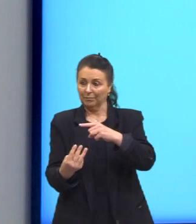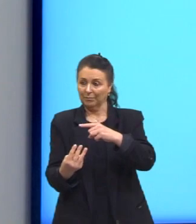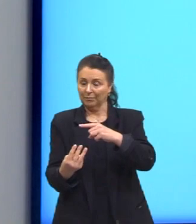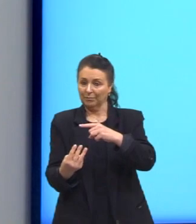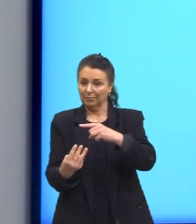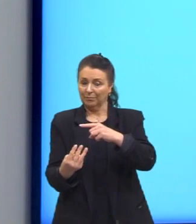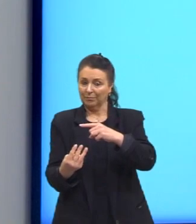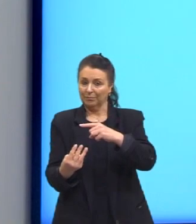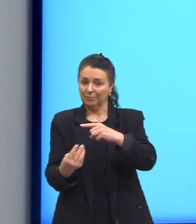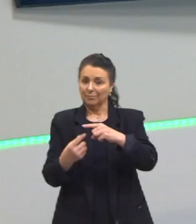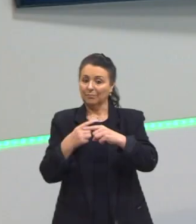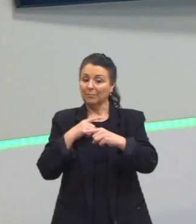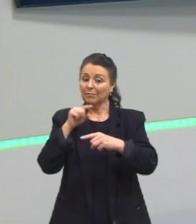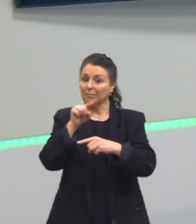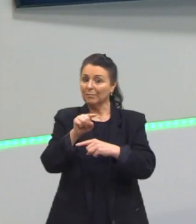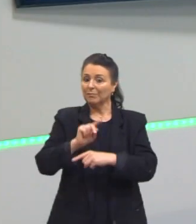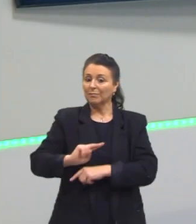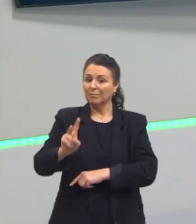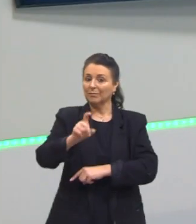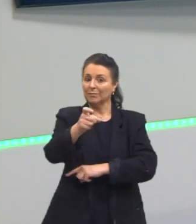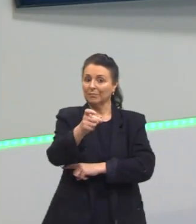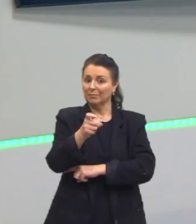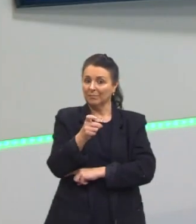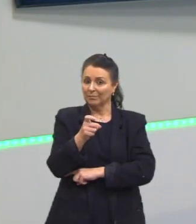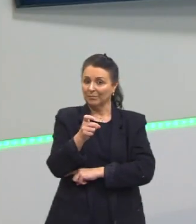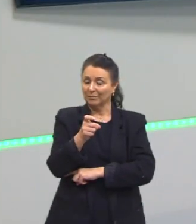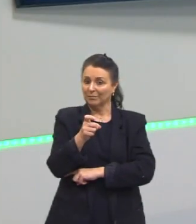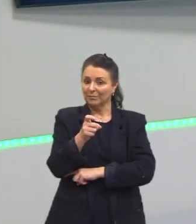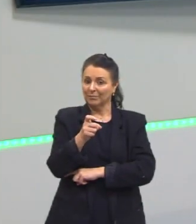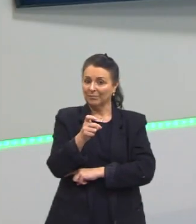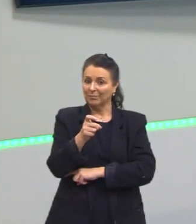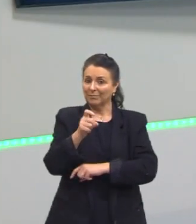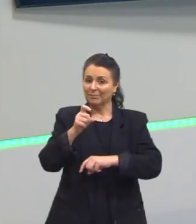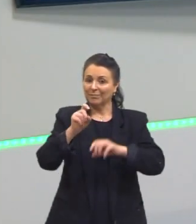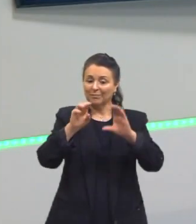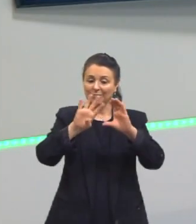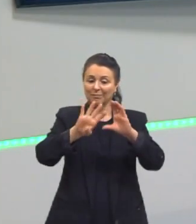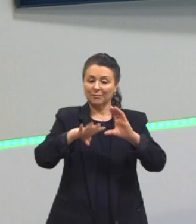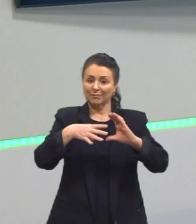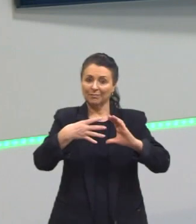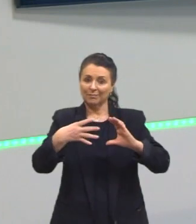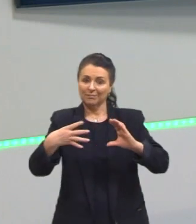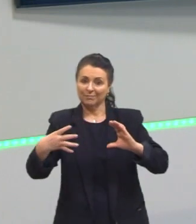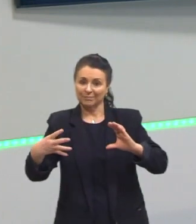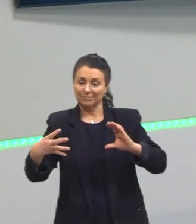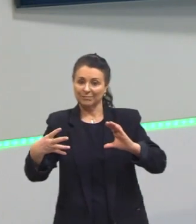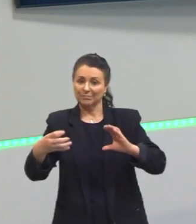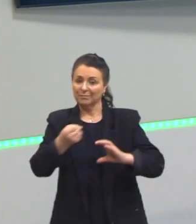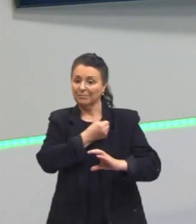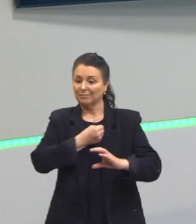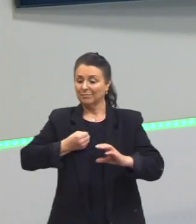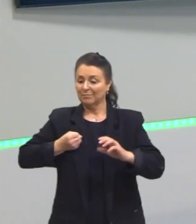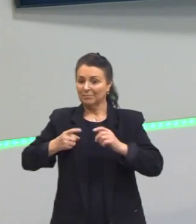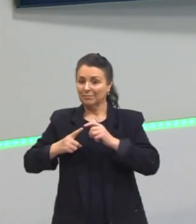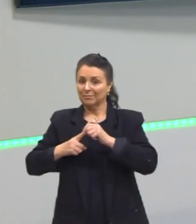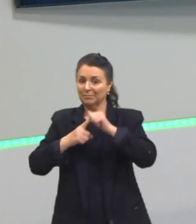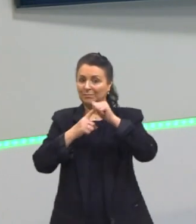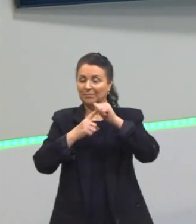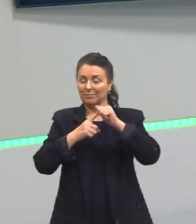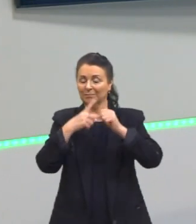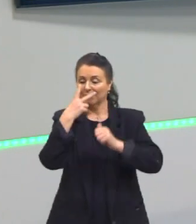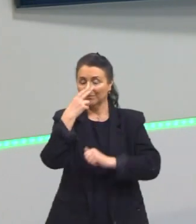Então, esse seria o valor de x ali na nossa matriz para que o determinante fosse igual a